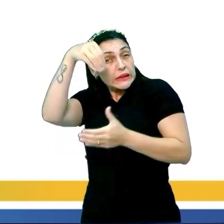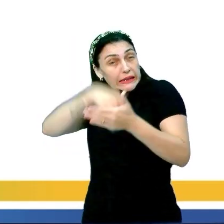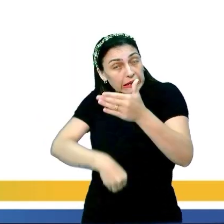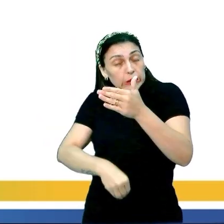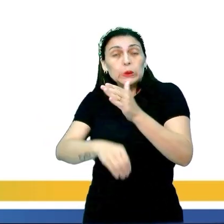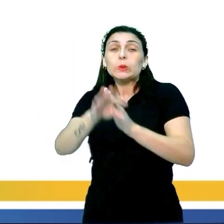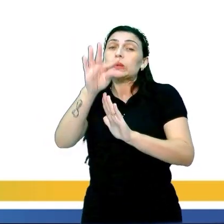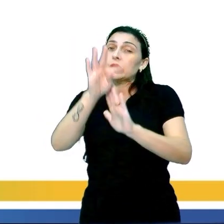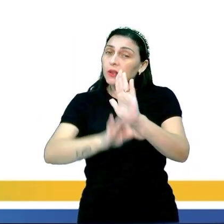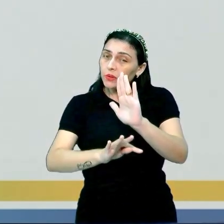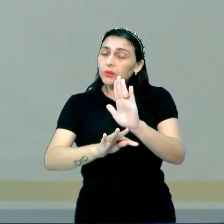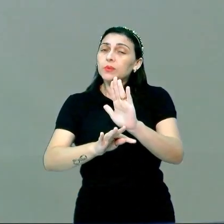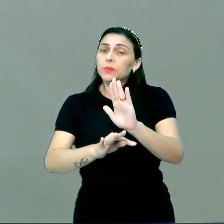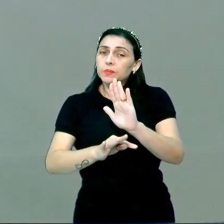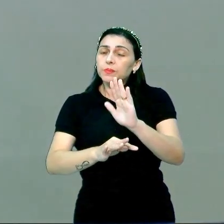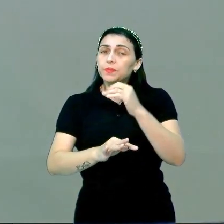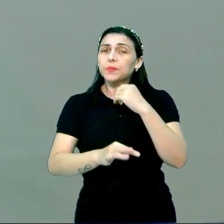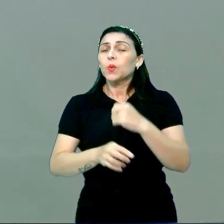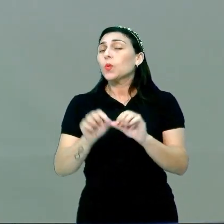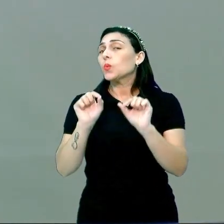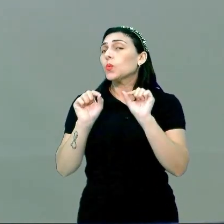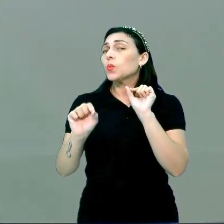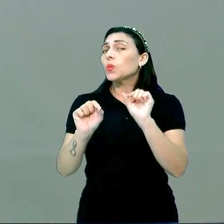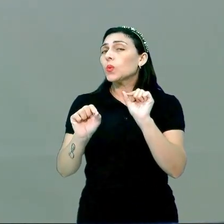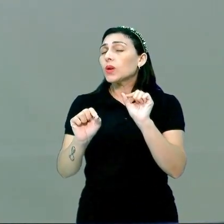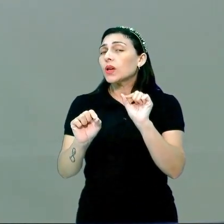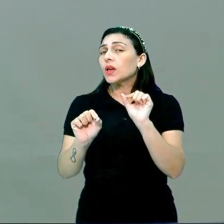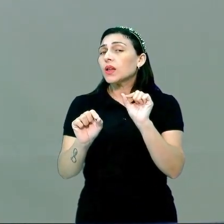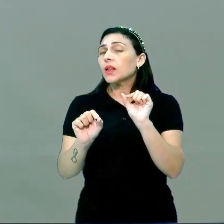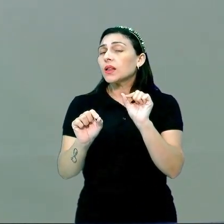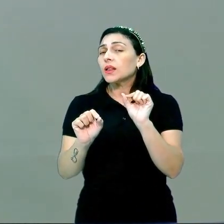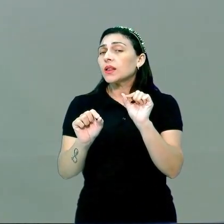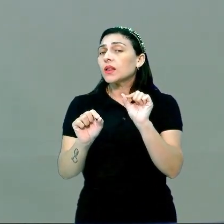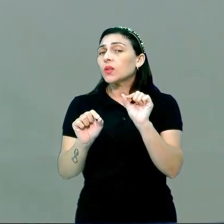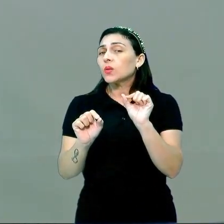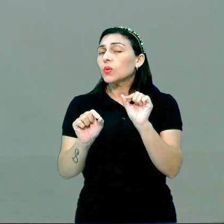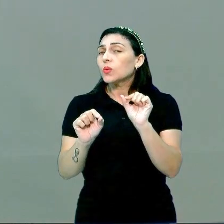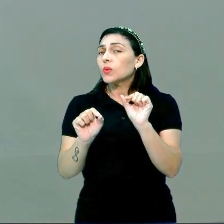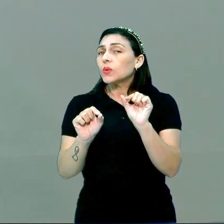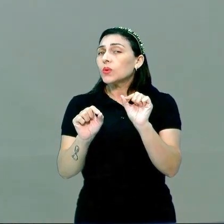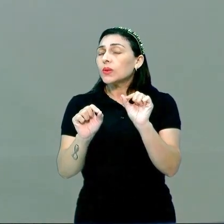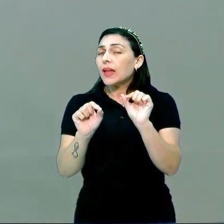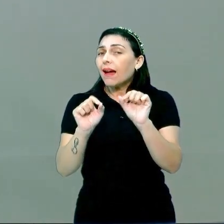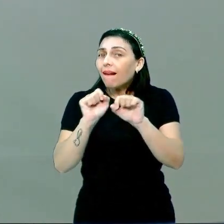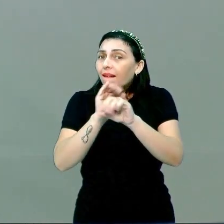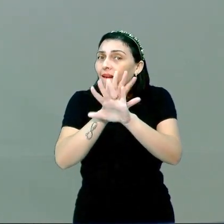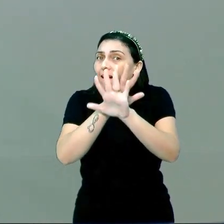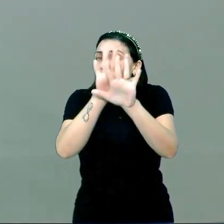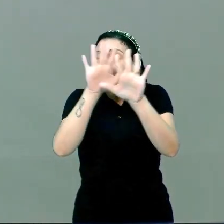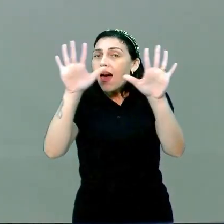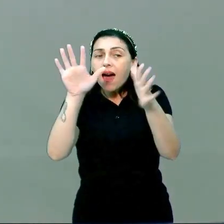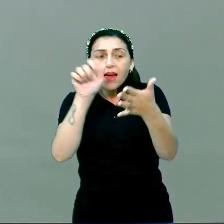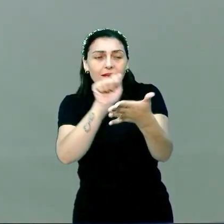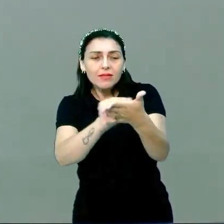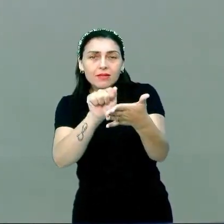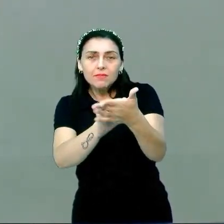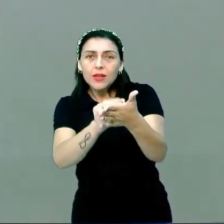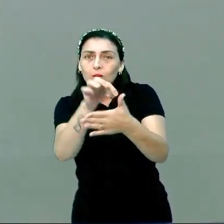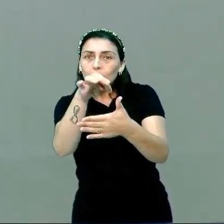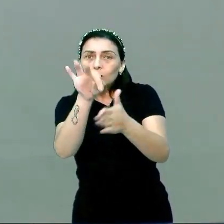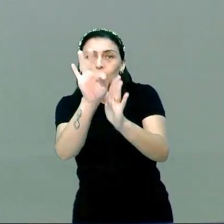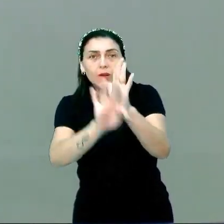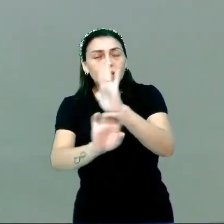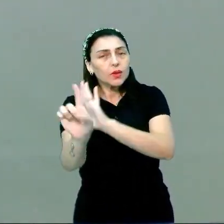implícitas, né? O que é estar implícito? Ela não está dito de uma maneira clara,